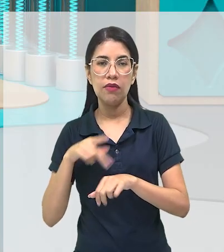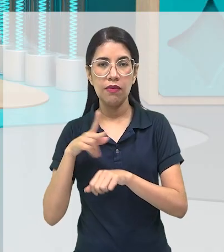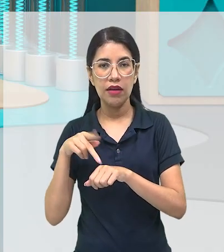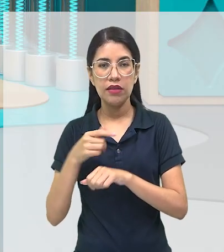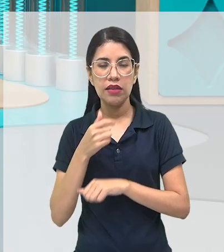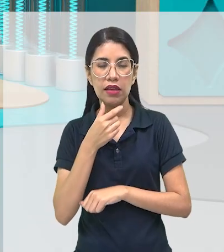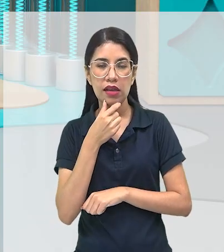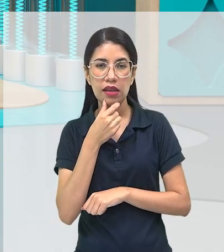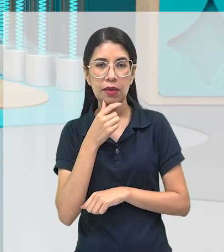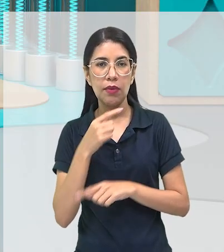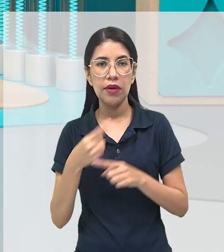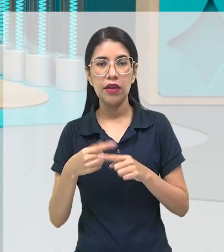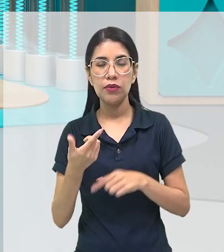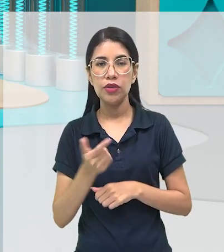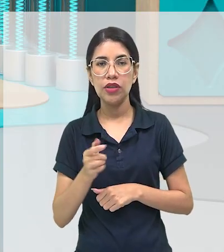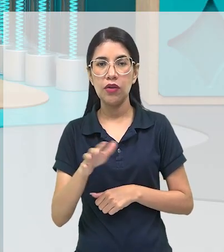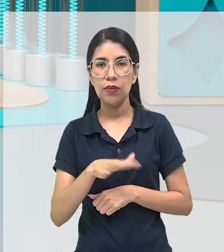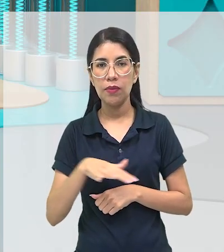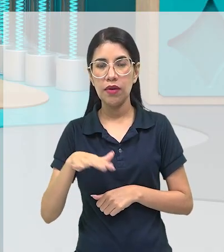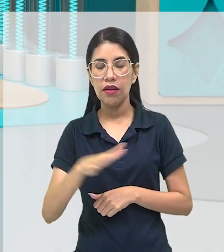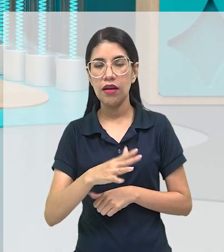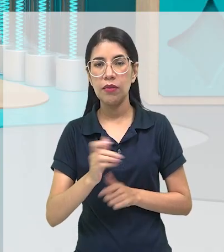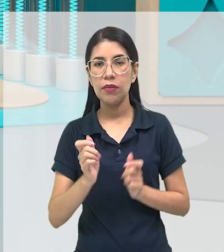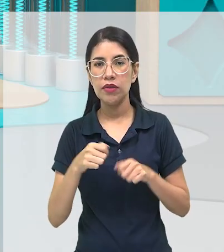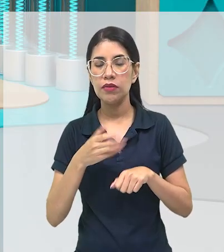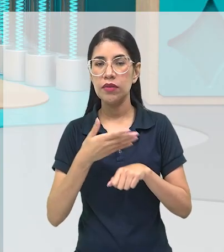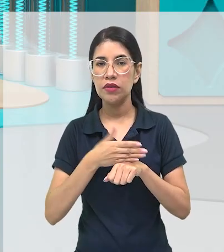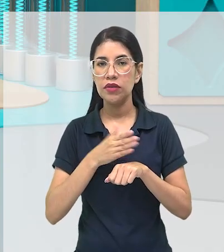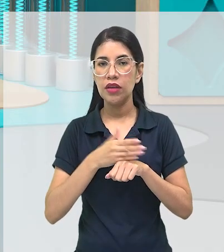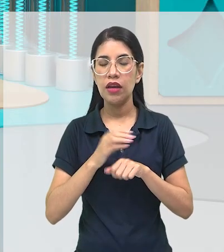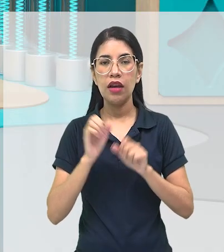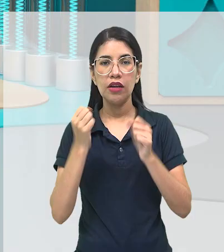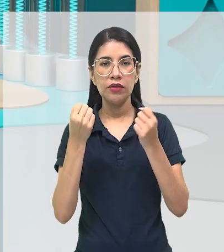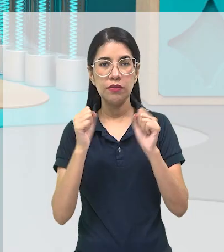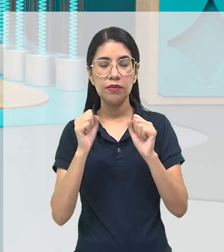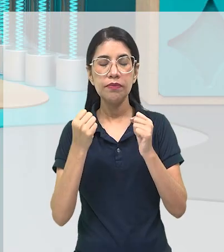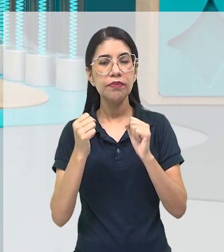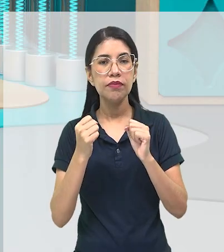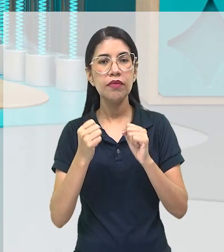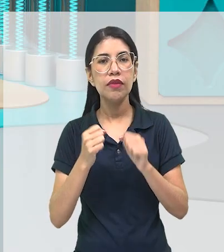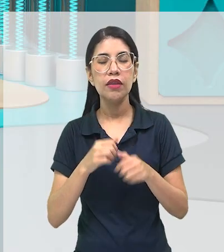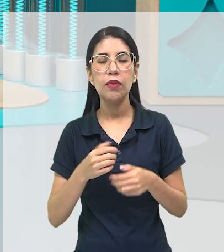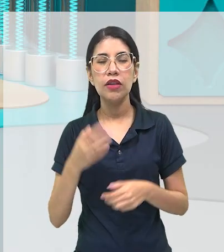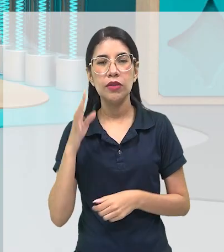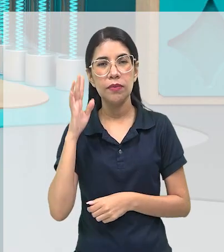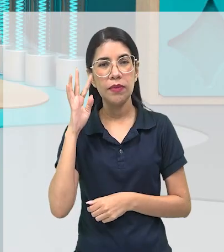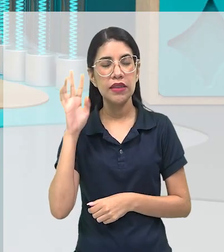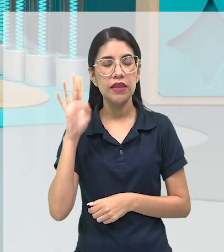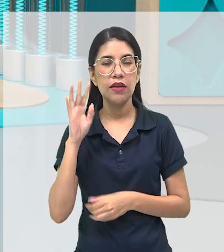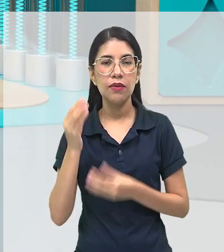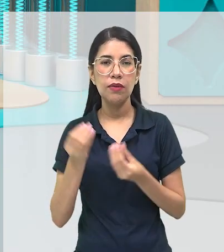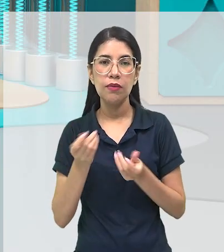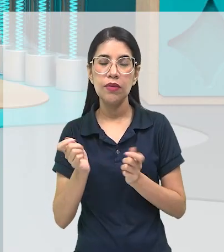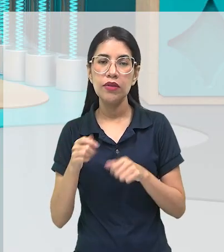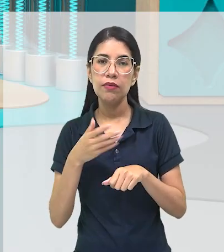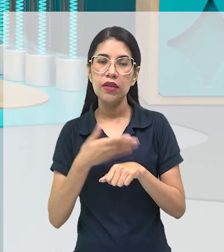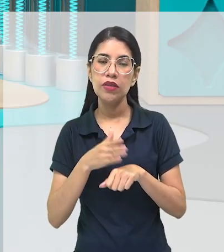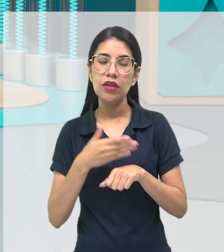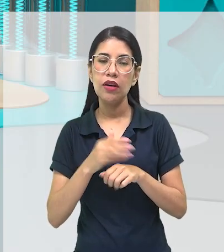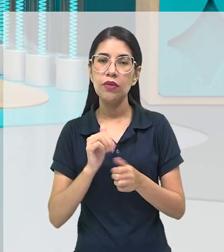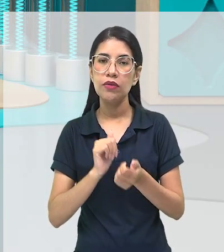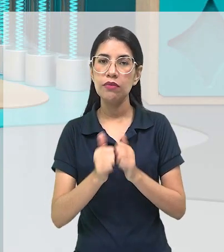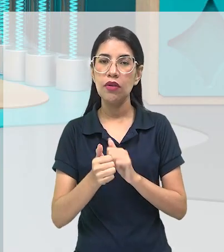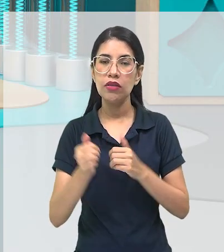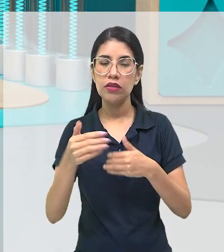tinham espaço para se exercitar, eles pensaram nesse esporte ali num cubículo, tá bom? Num ambiente fechado ali por 4